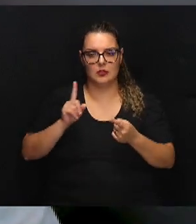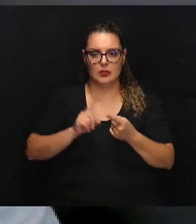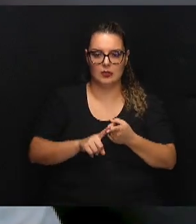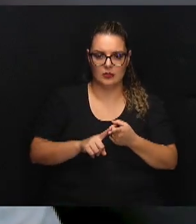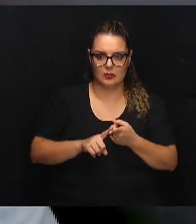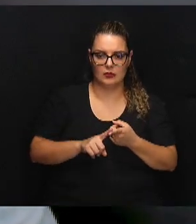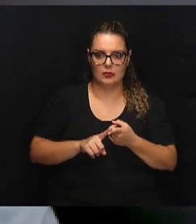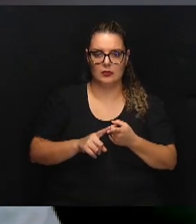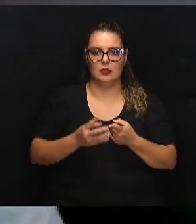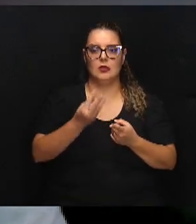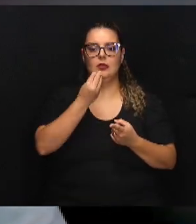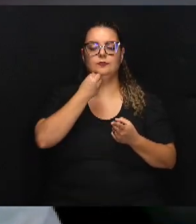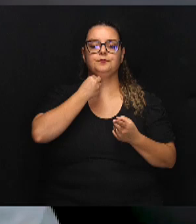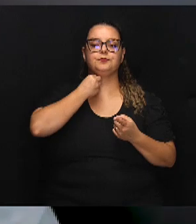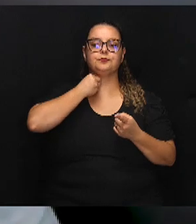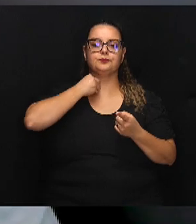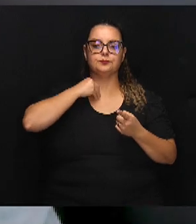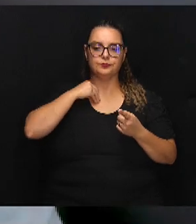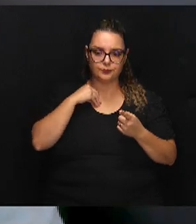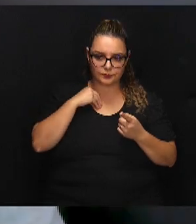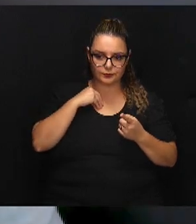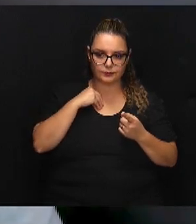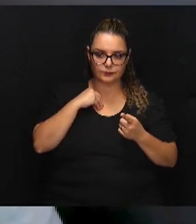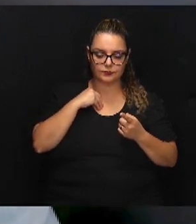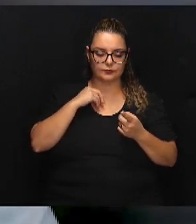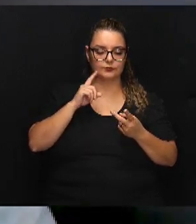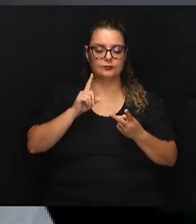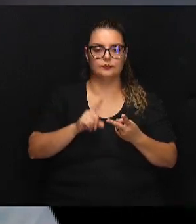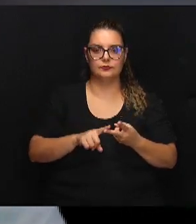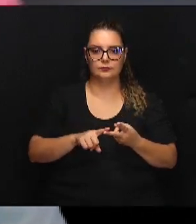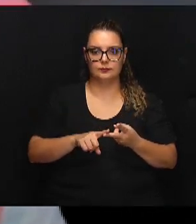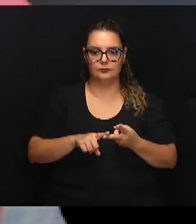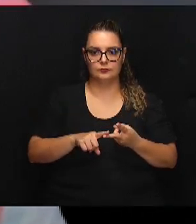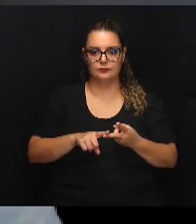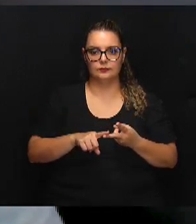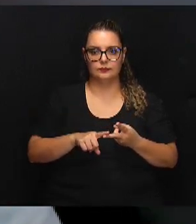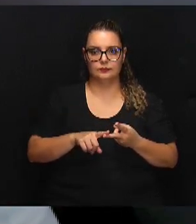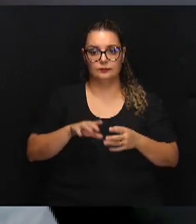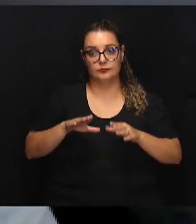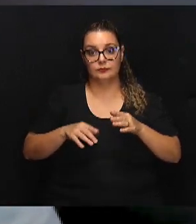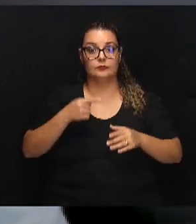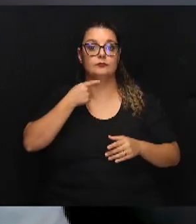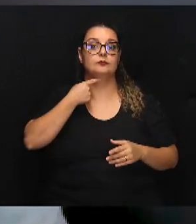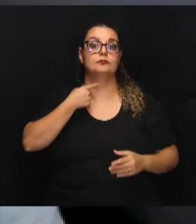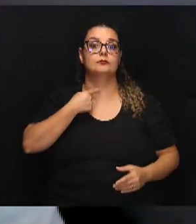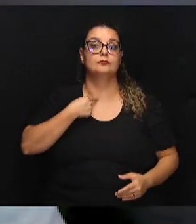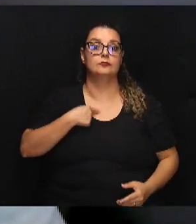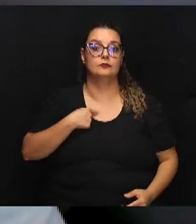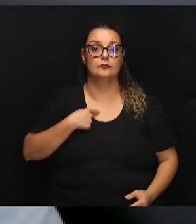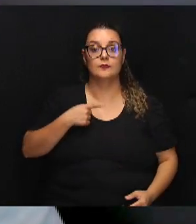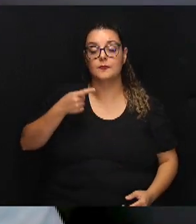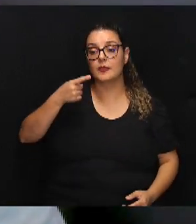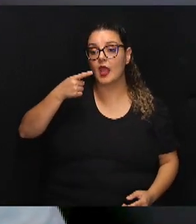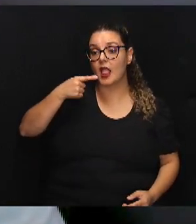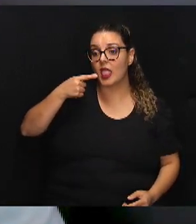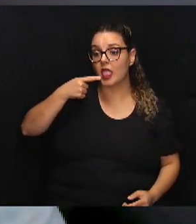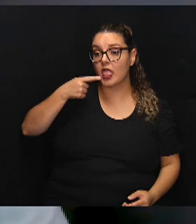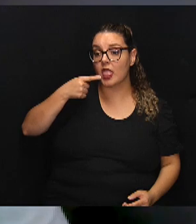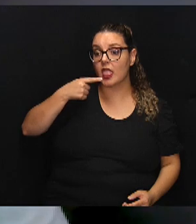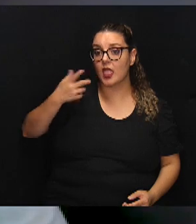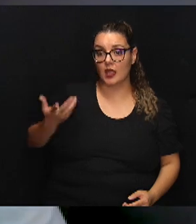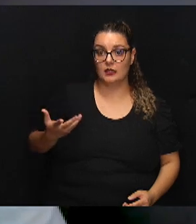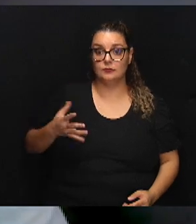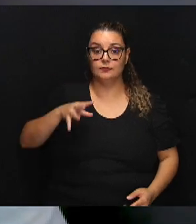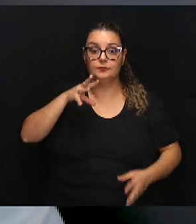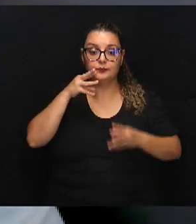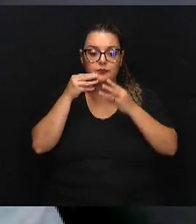para deglutição, né? Serve para você, assim, depende da região da garganta que você fala a língua, por exemplo, para você sentir